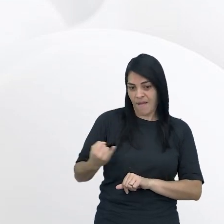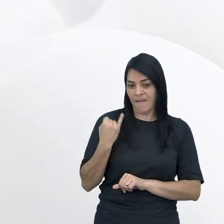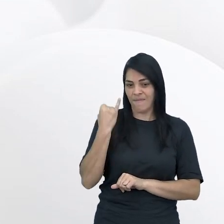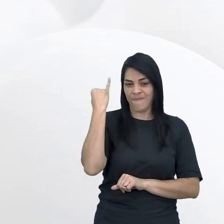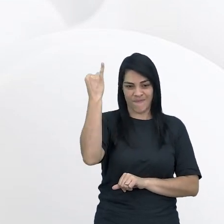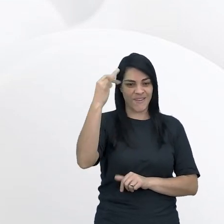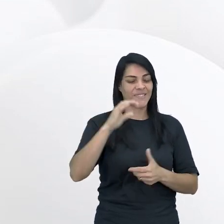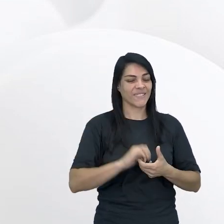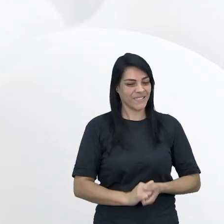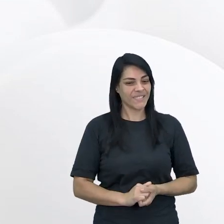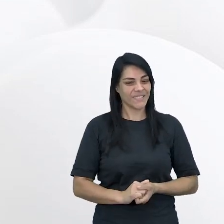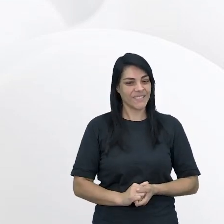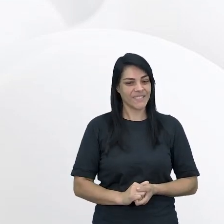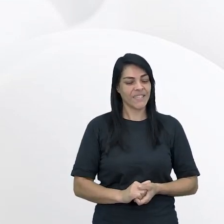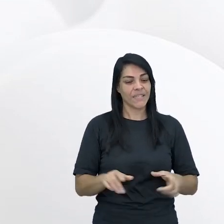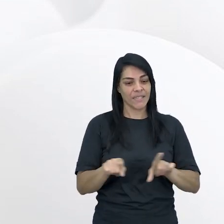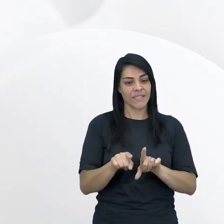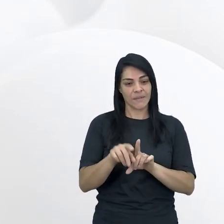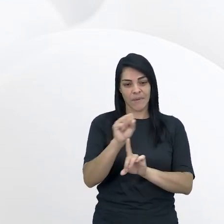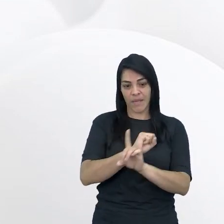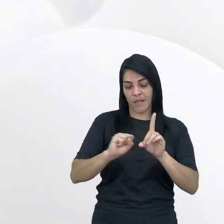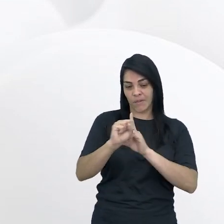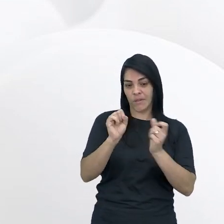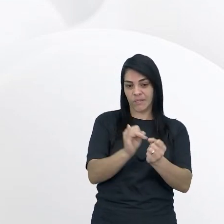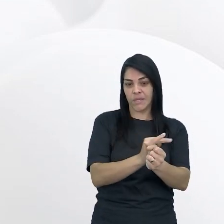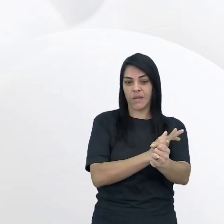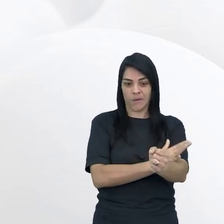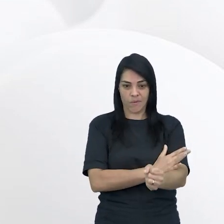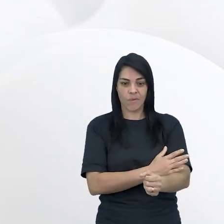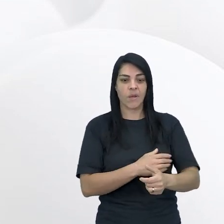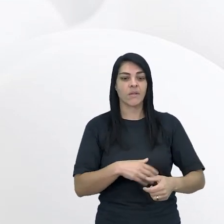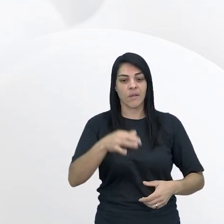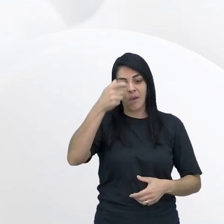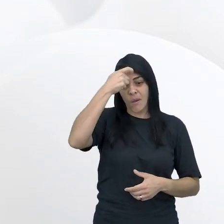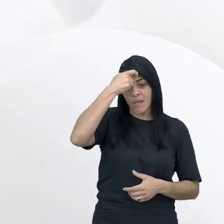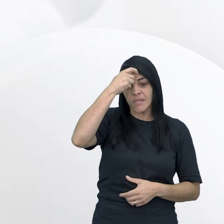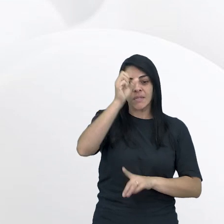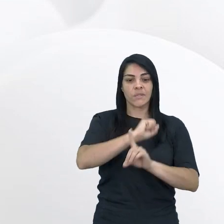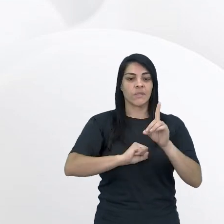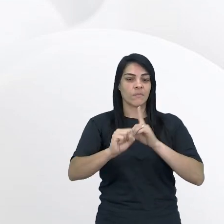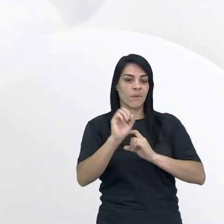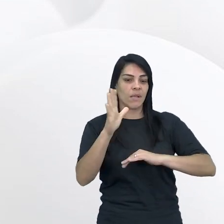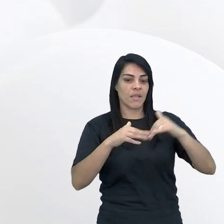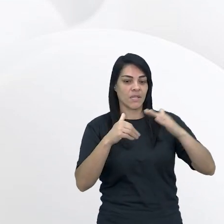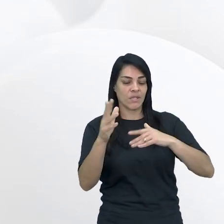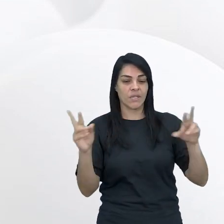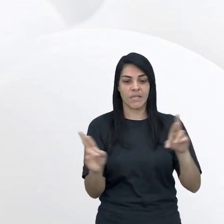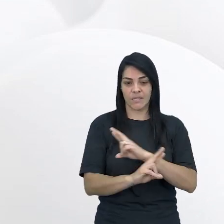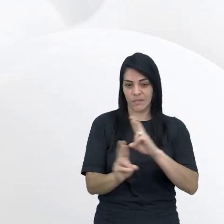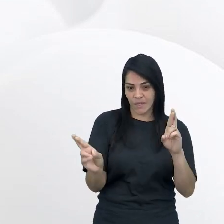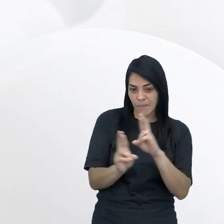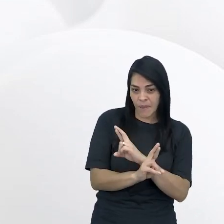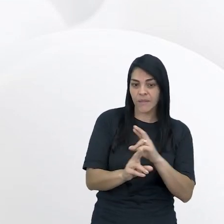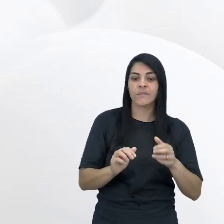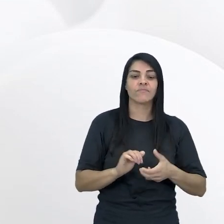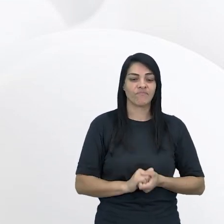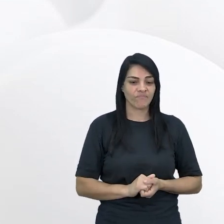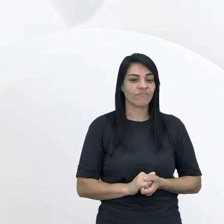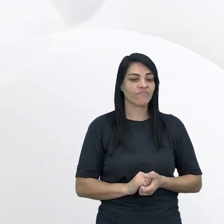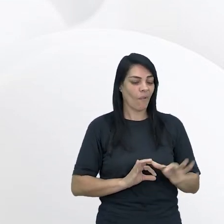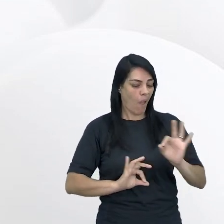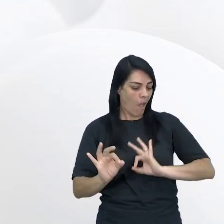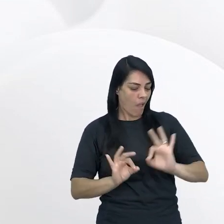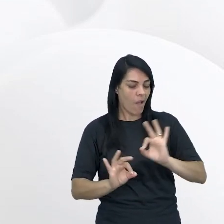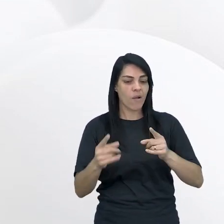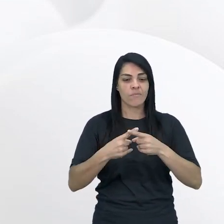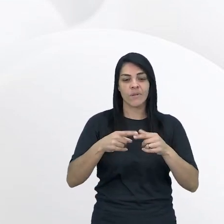importante, né? E as socioemocionais, a autorregulação, a consciência social, habilidades de relacionamento, né? Porque a gente